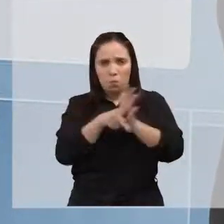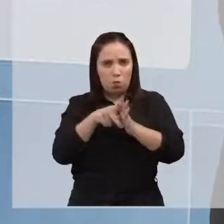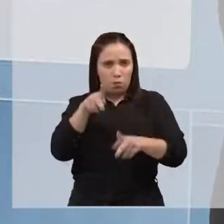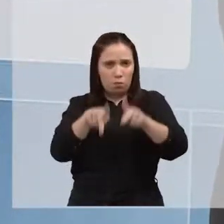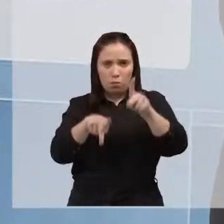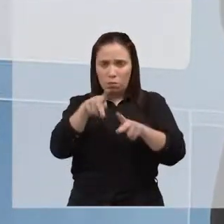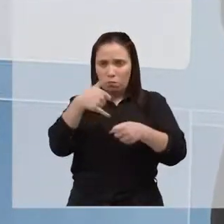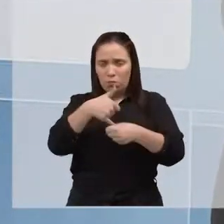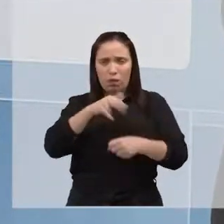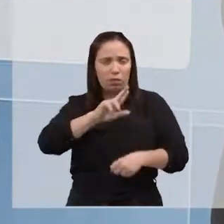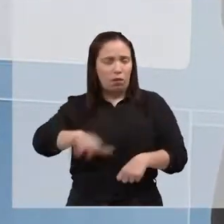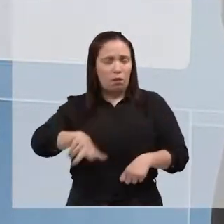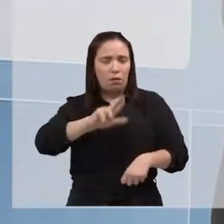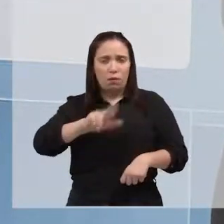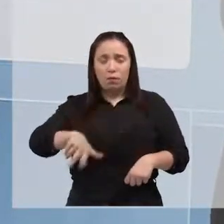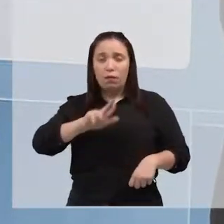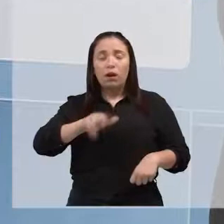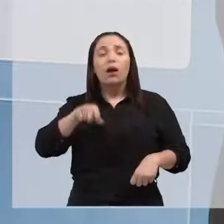Petrobras, essa história aí